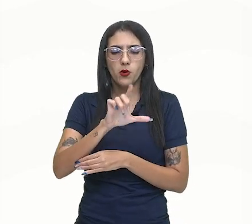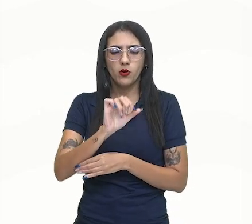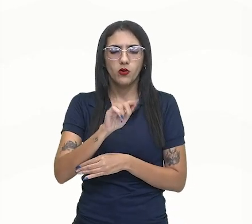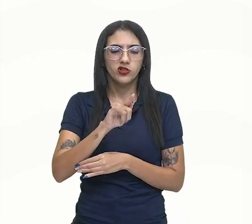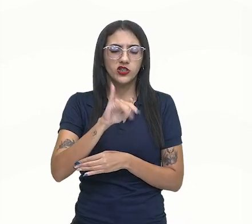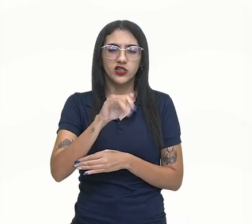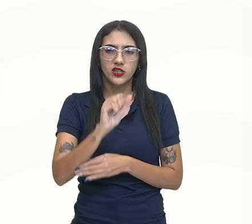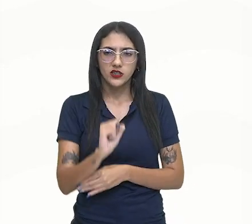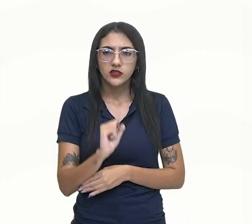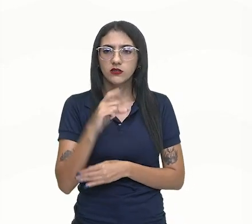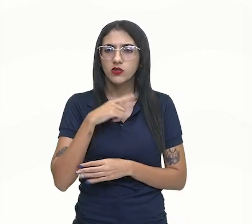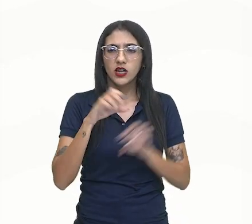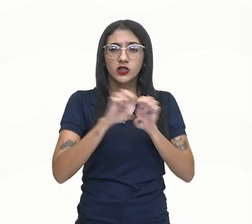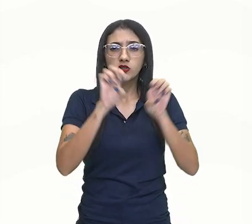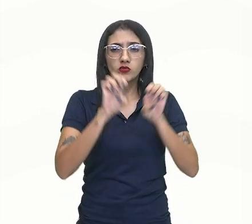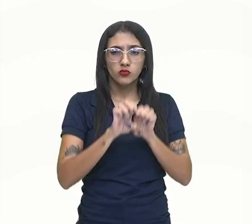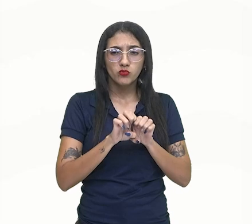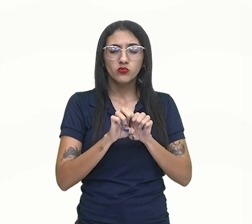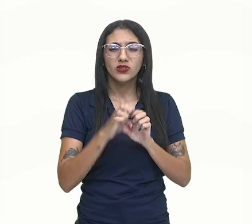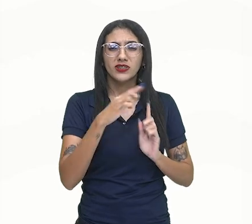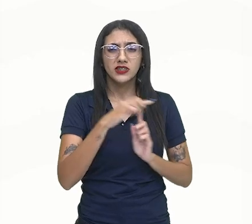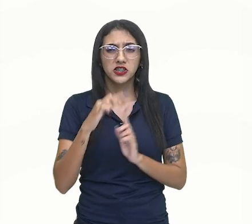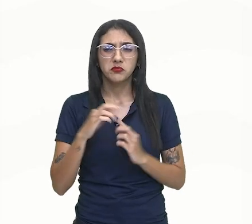estruturas em espécies diferentes e muito